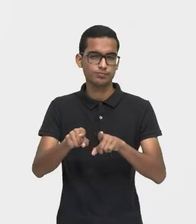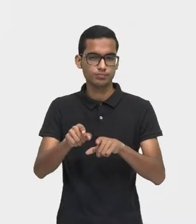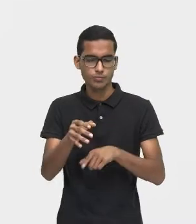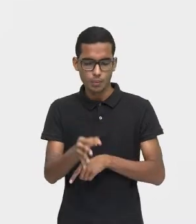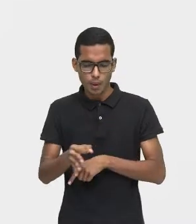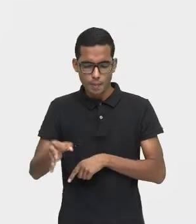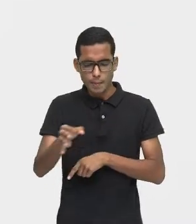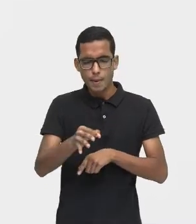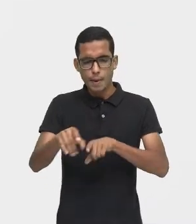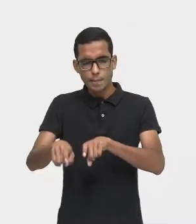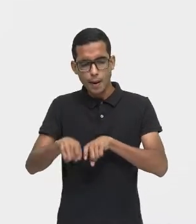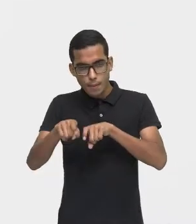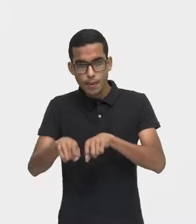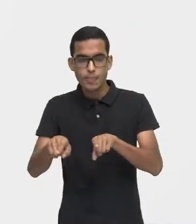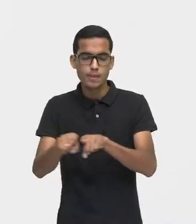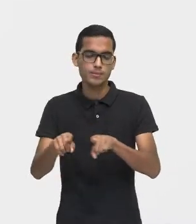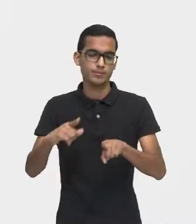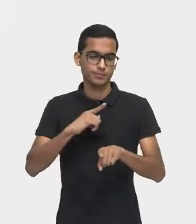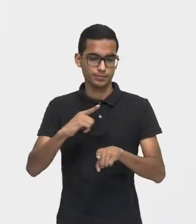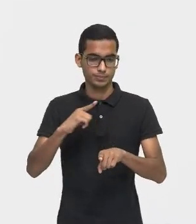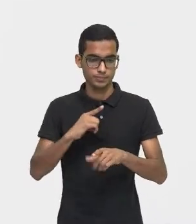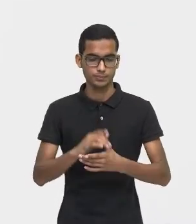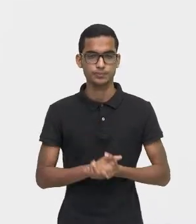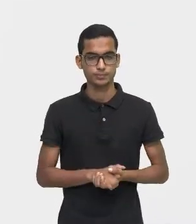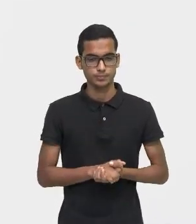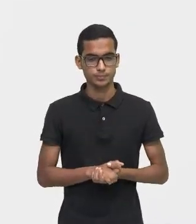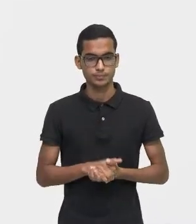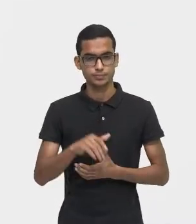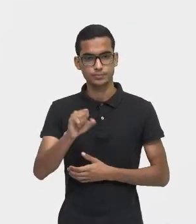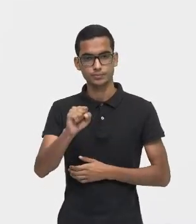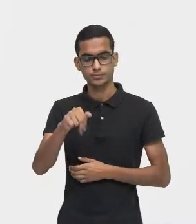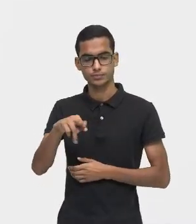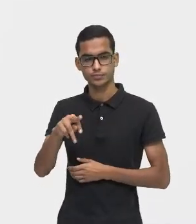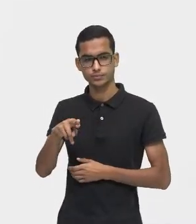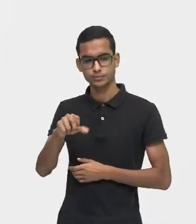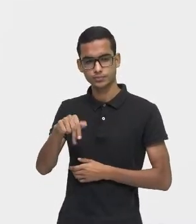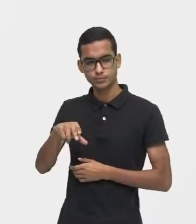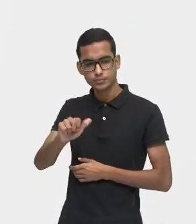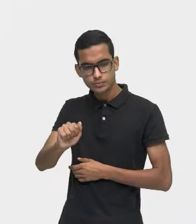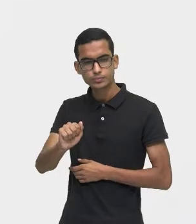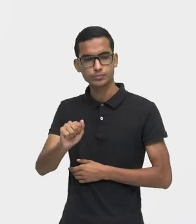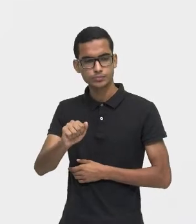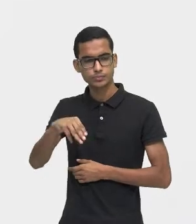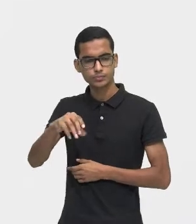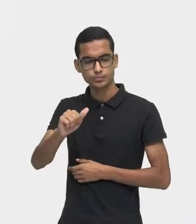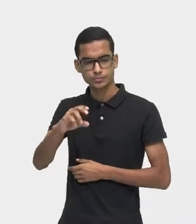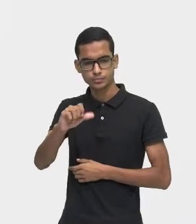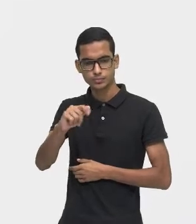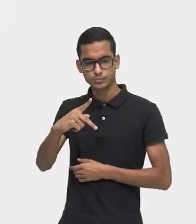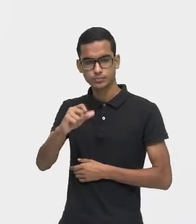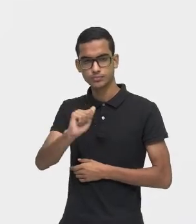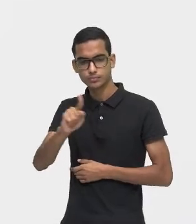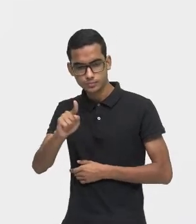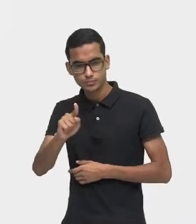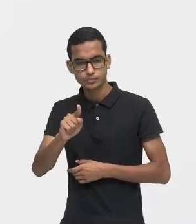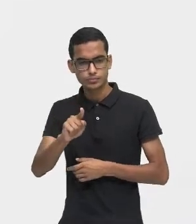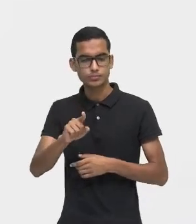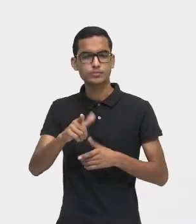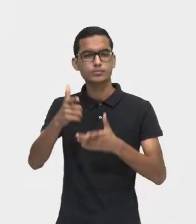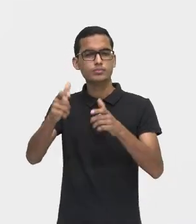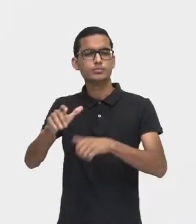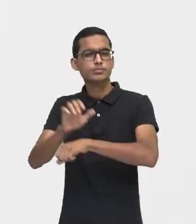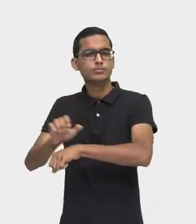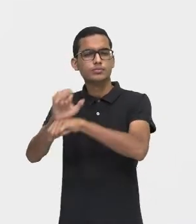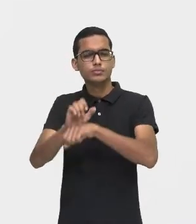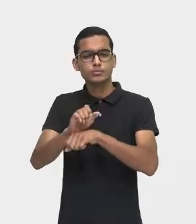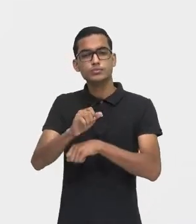essas mercadorias. Em Santana, né, Macapá também, em Amapá, os minérios e madeira também